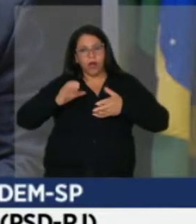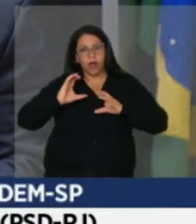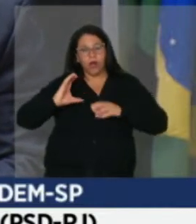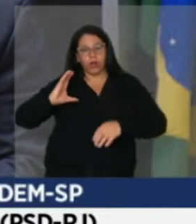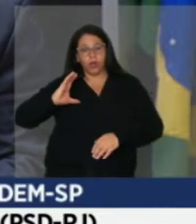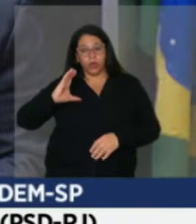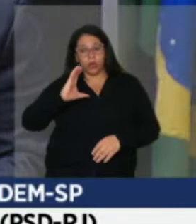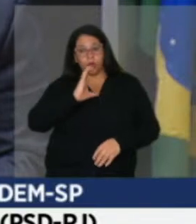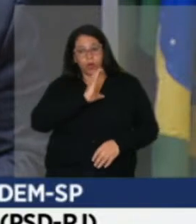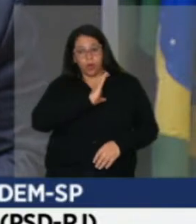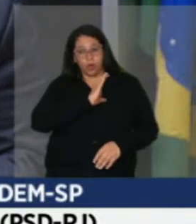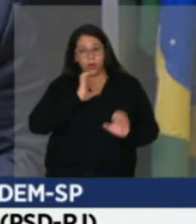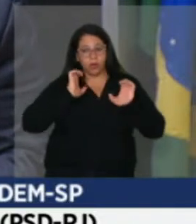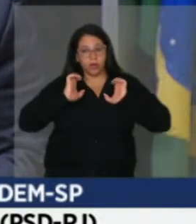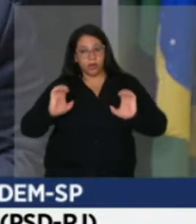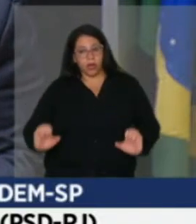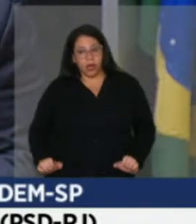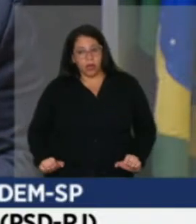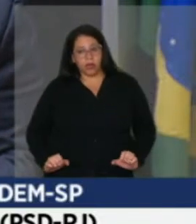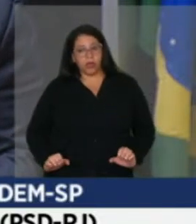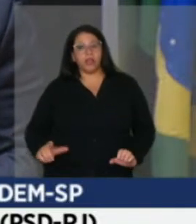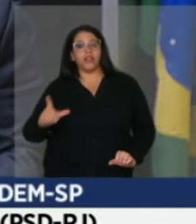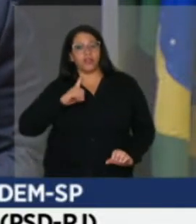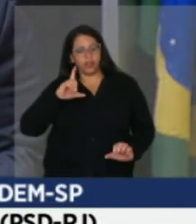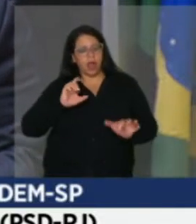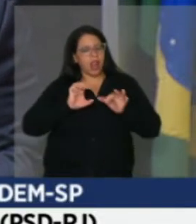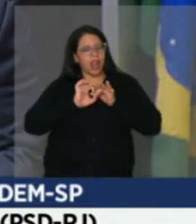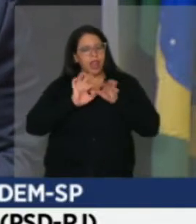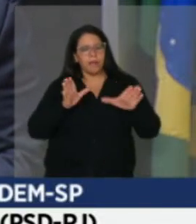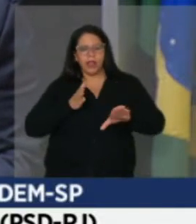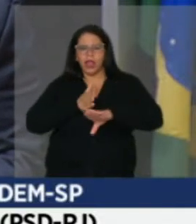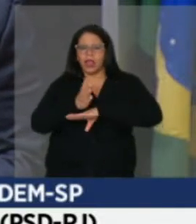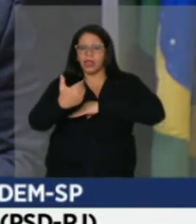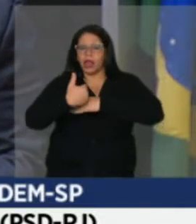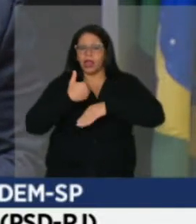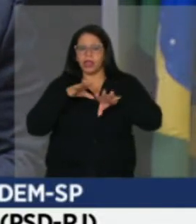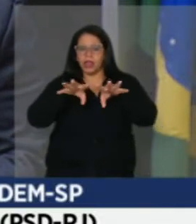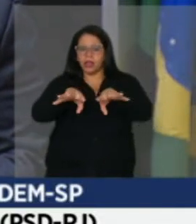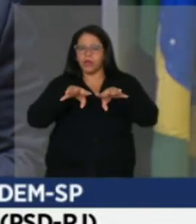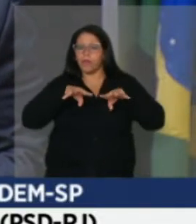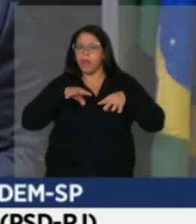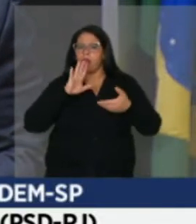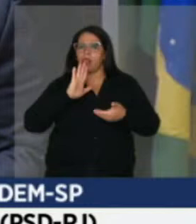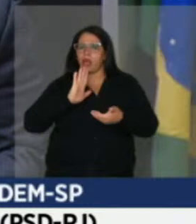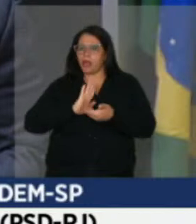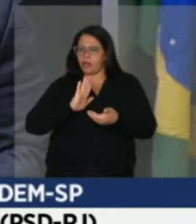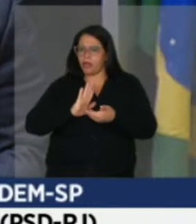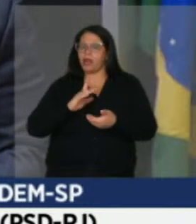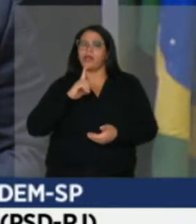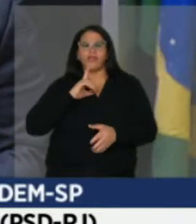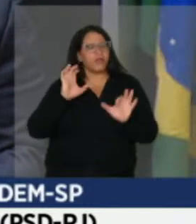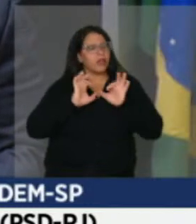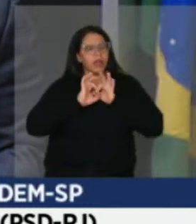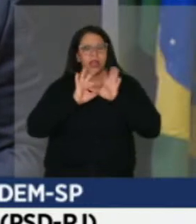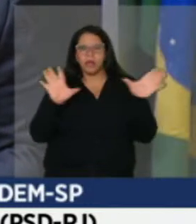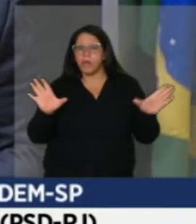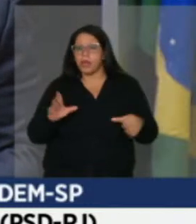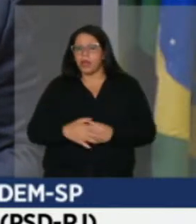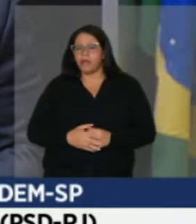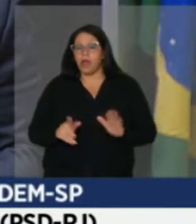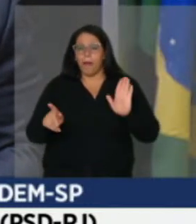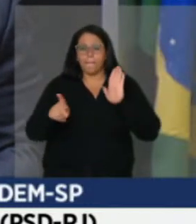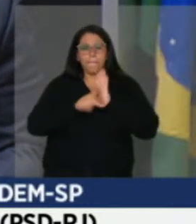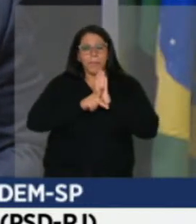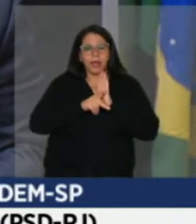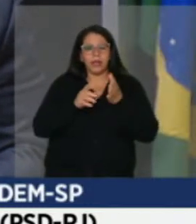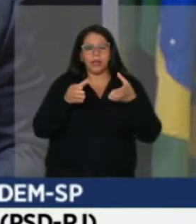Ética, autorização especial para entrar no plenário da Câmara. Fazia parte dos